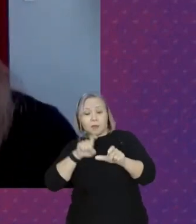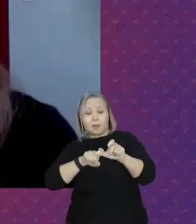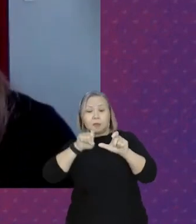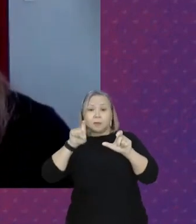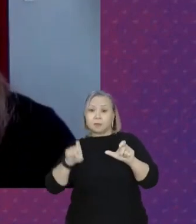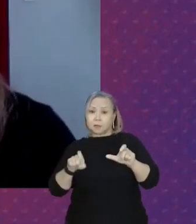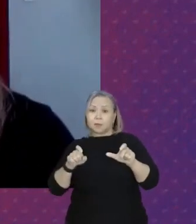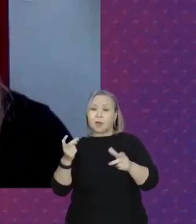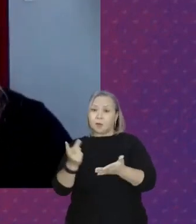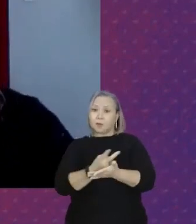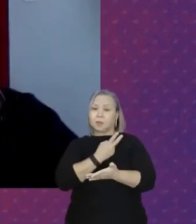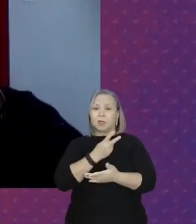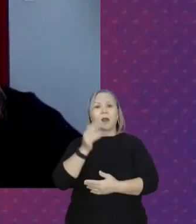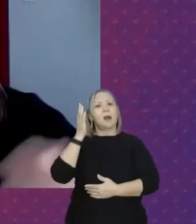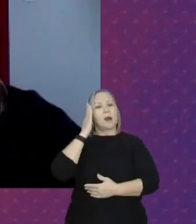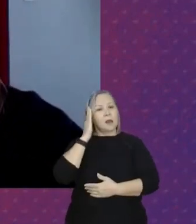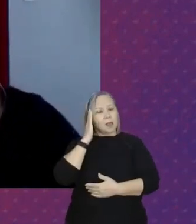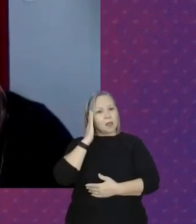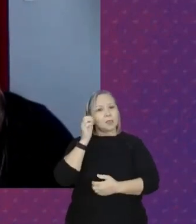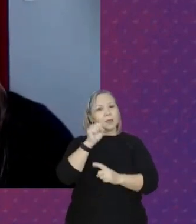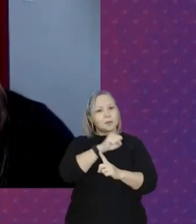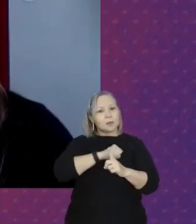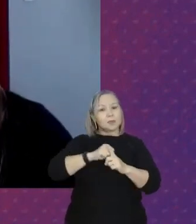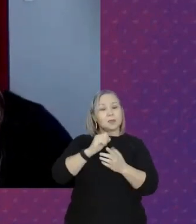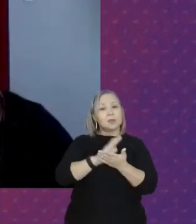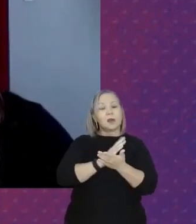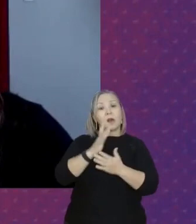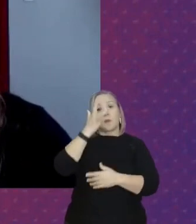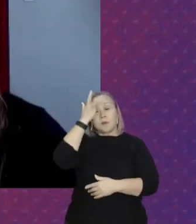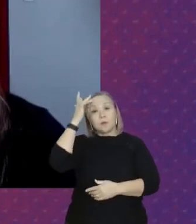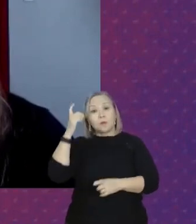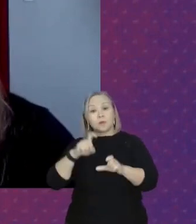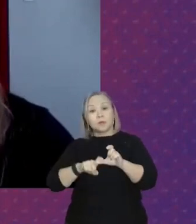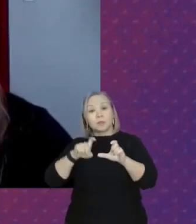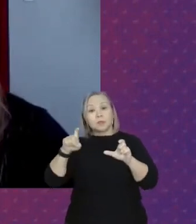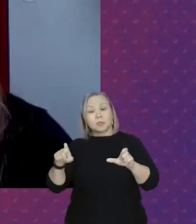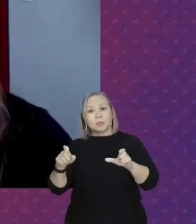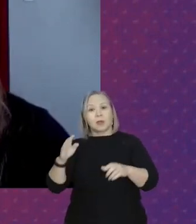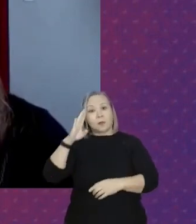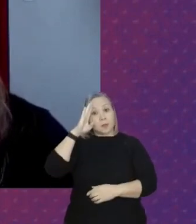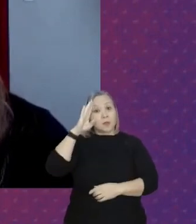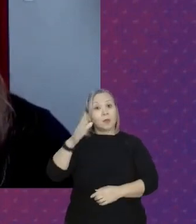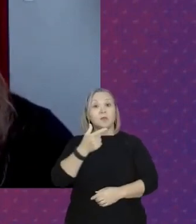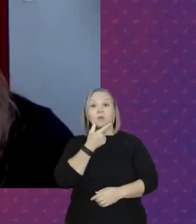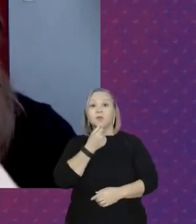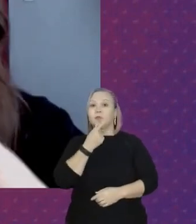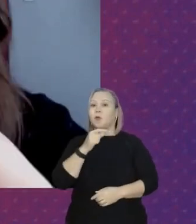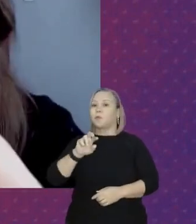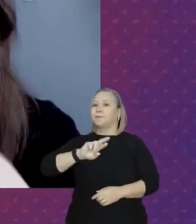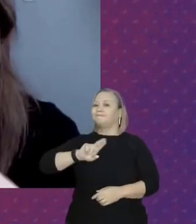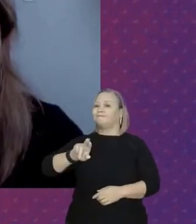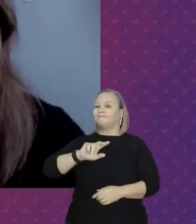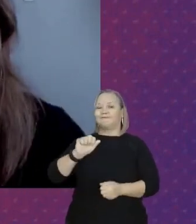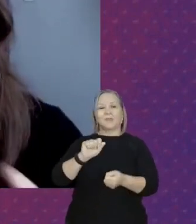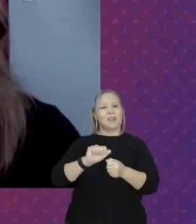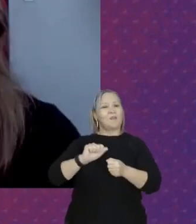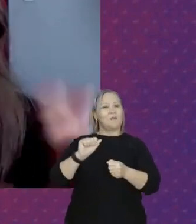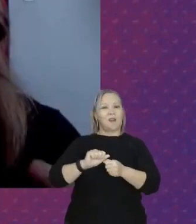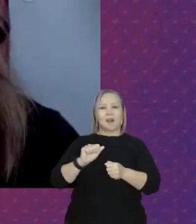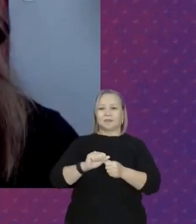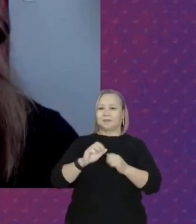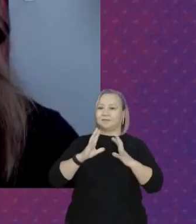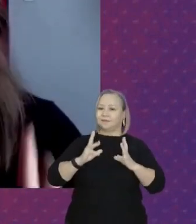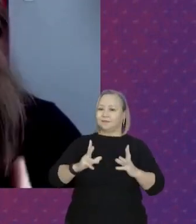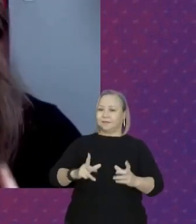Só que a gente sabe que na nossa sociedade, algumas pessoas autônomas, principalmente os homens, não fazem essas tarefas no cotidiano. Então, acho